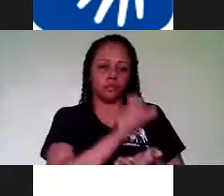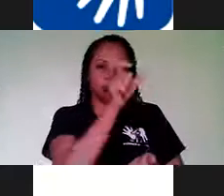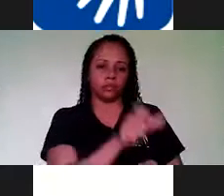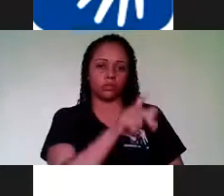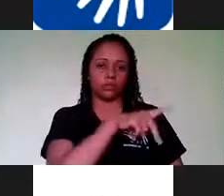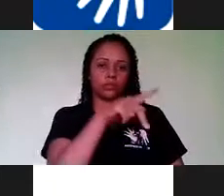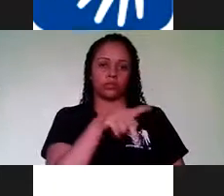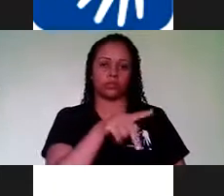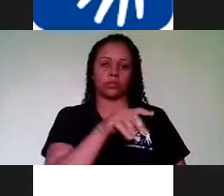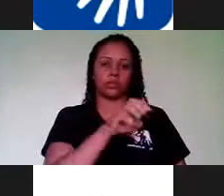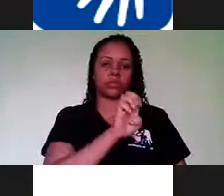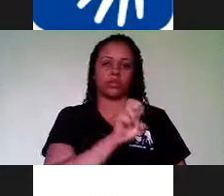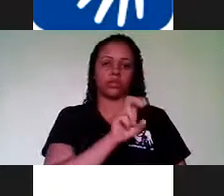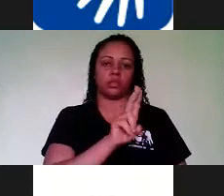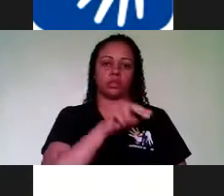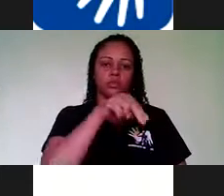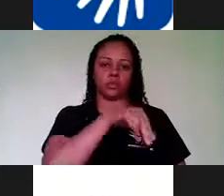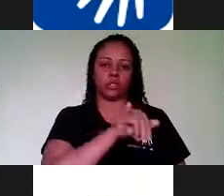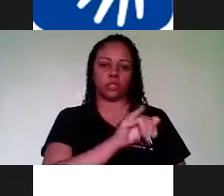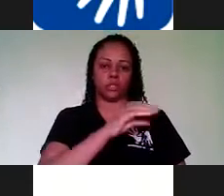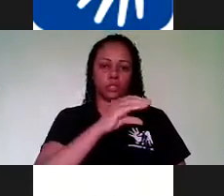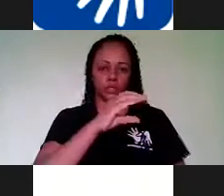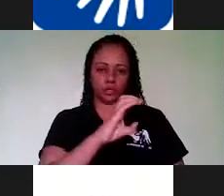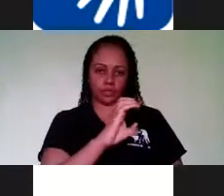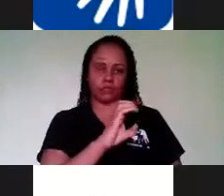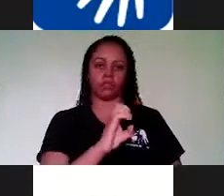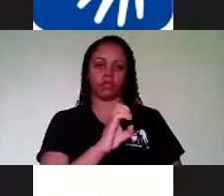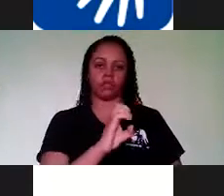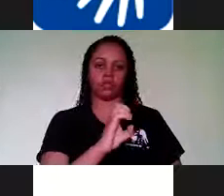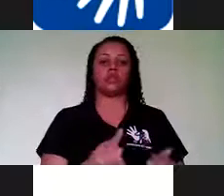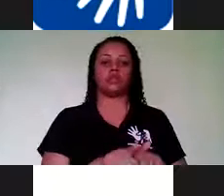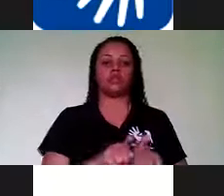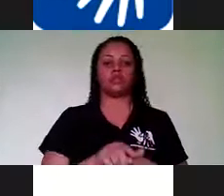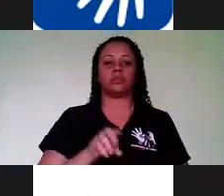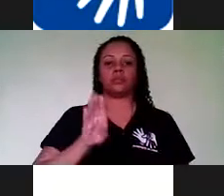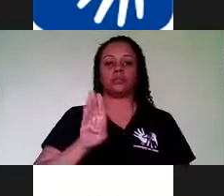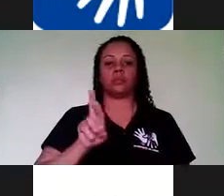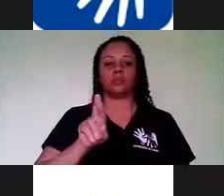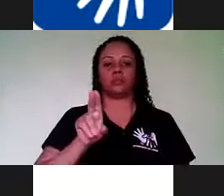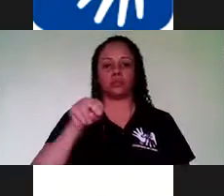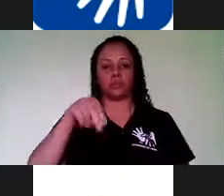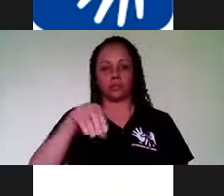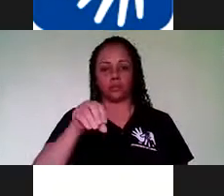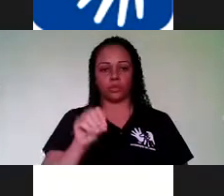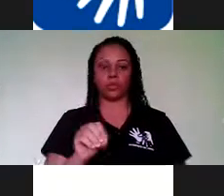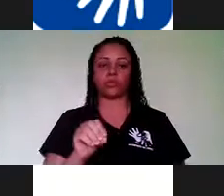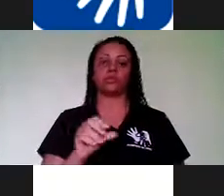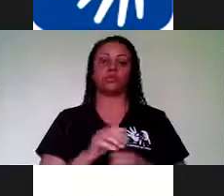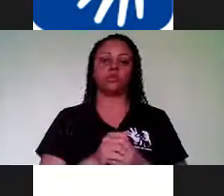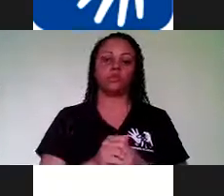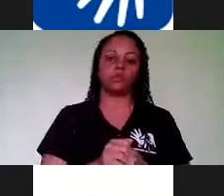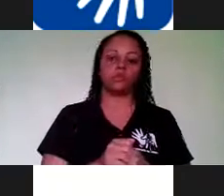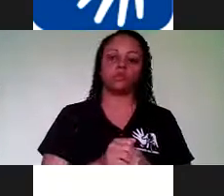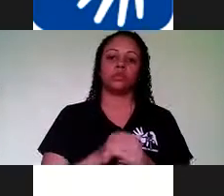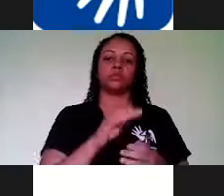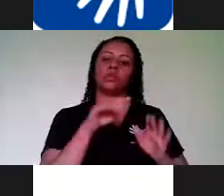Tem também o Bruno Nunes, que será o próximo, depois da Eunice, o Scaboli, a Nélia, a Sandra Bueno e o Sebastião, tá?